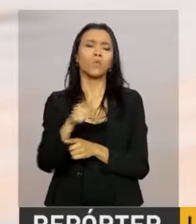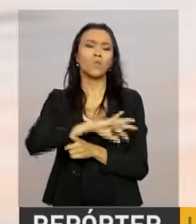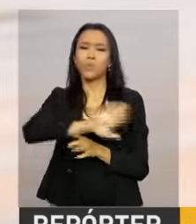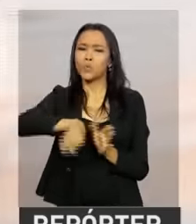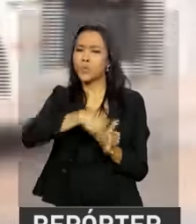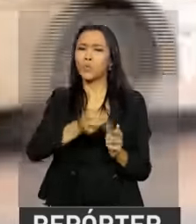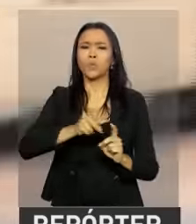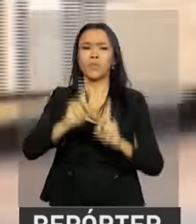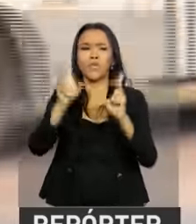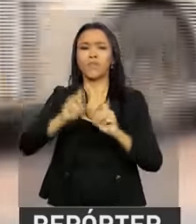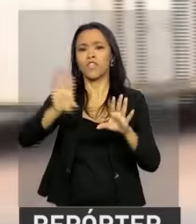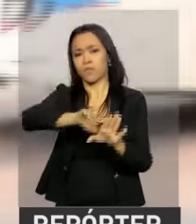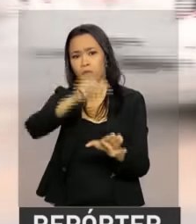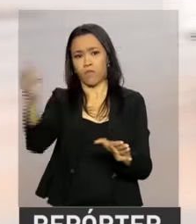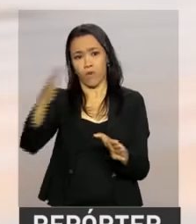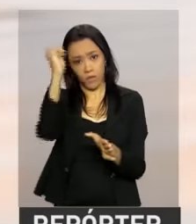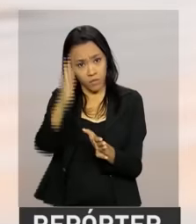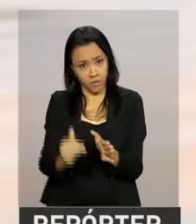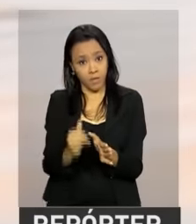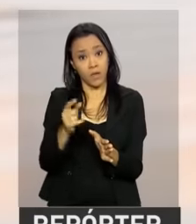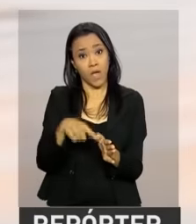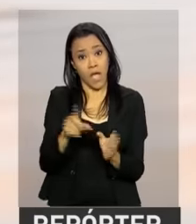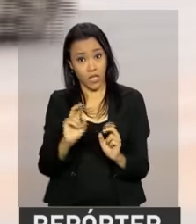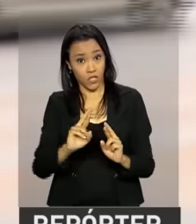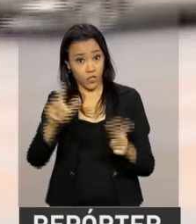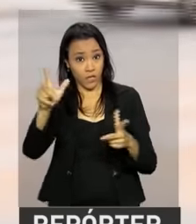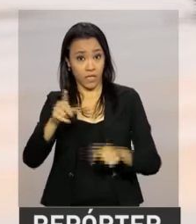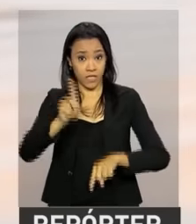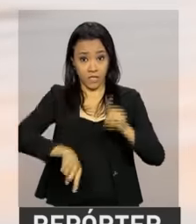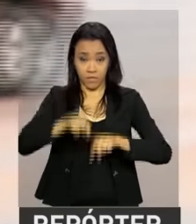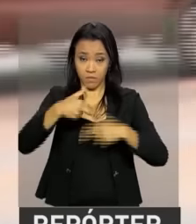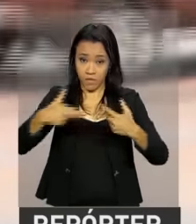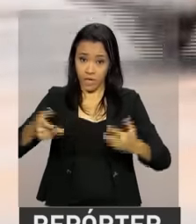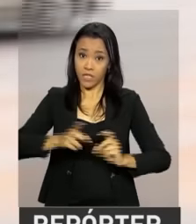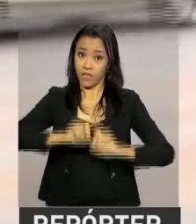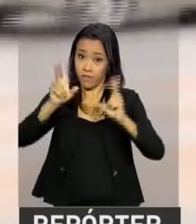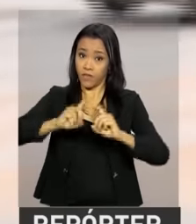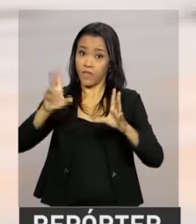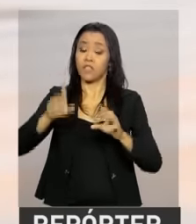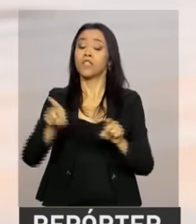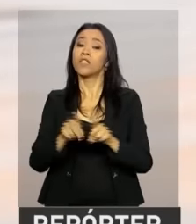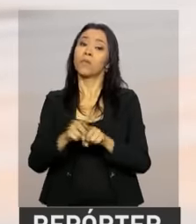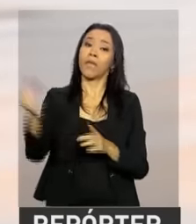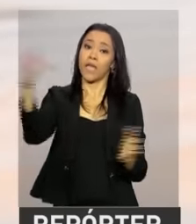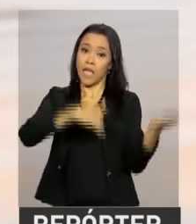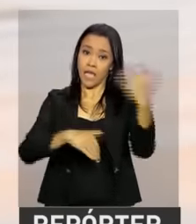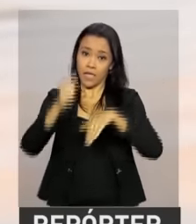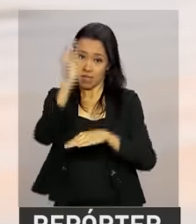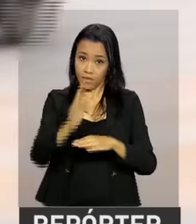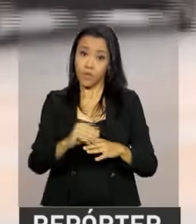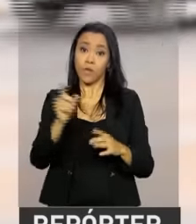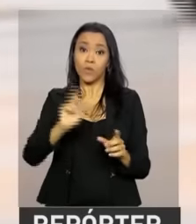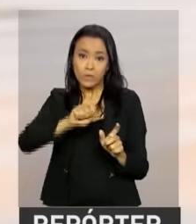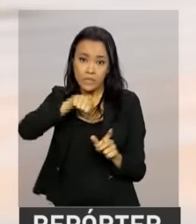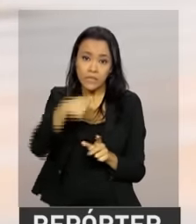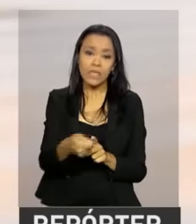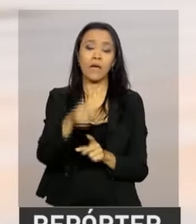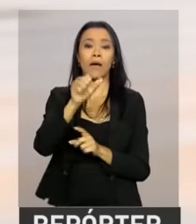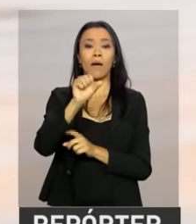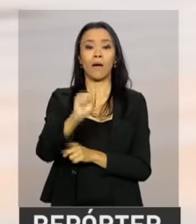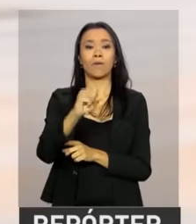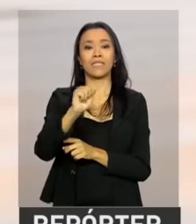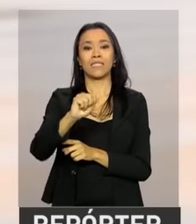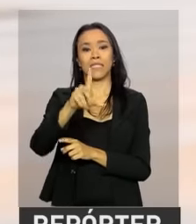outro o que compra lá de fora a diferença entre as exportações e importações recebe o nome de saldo comercial quando o Brasil